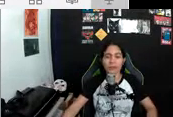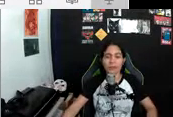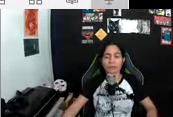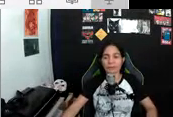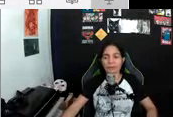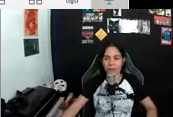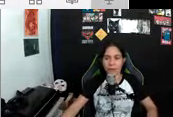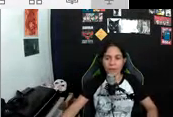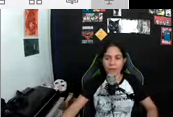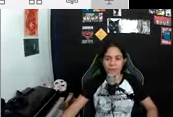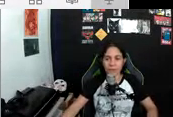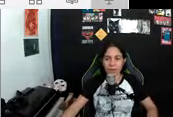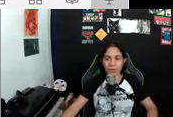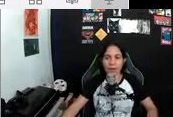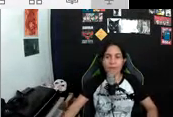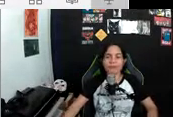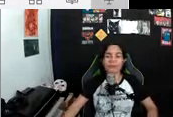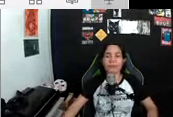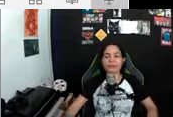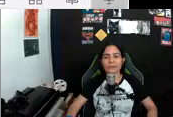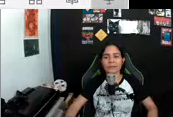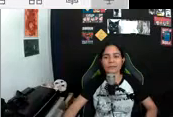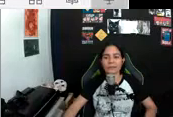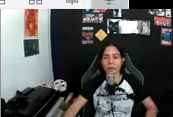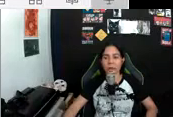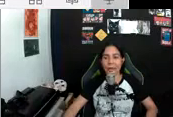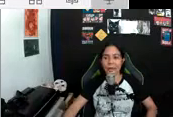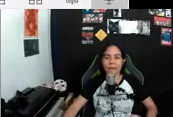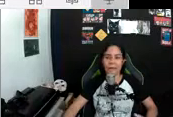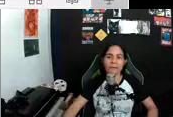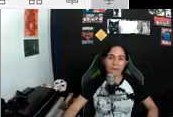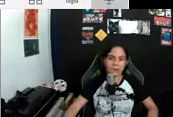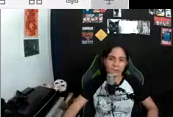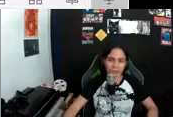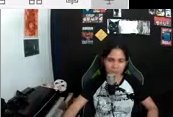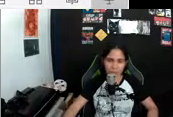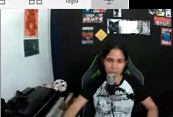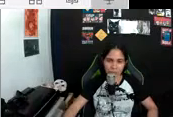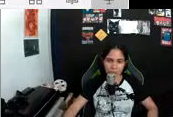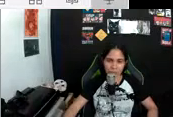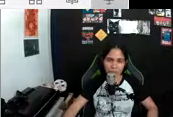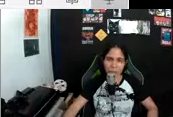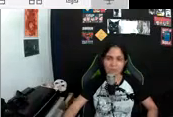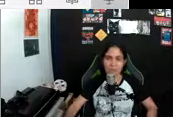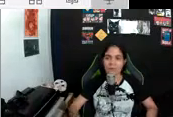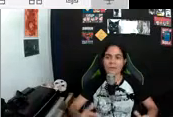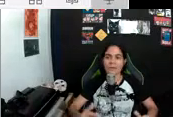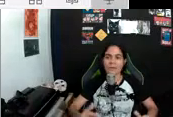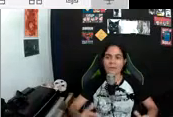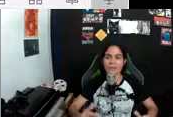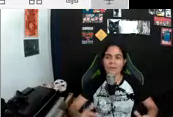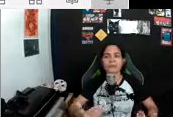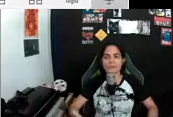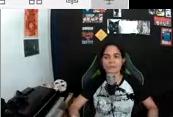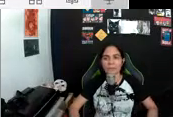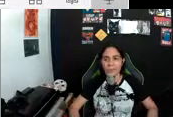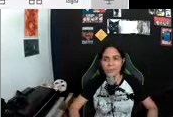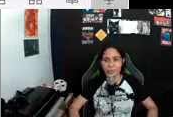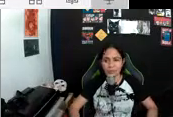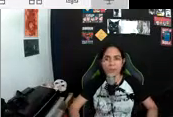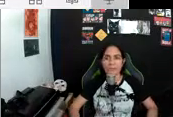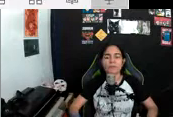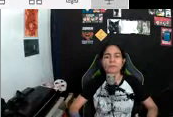que são técnicas de enfermagem, mas quando vocês se tornarem enfermeiros, né? Vocês vão ter